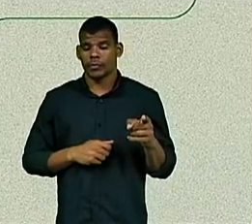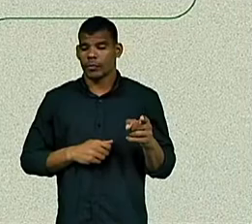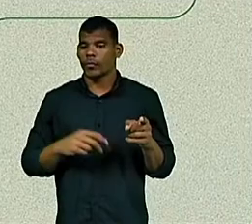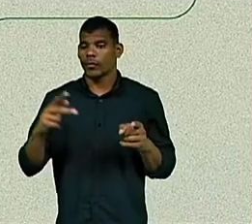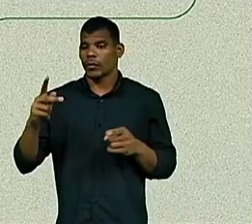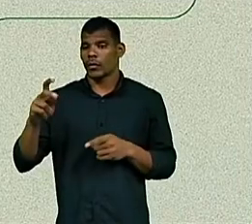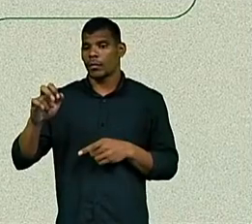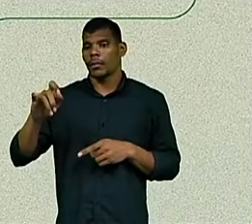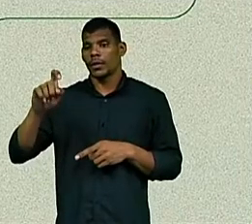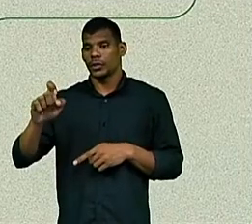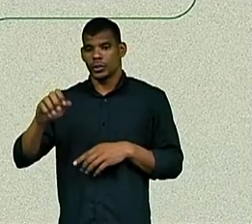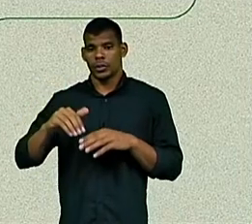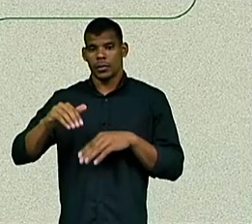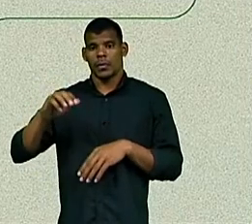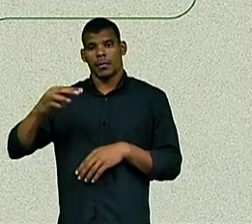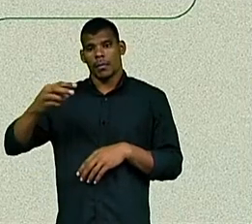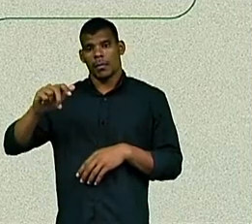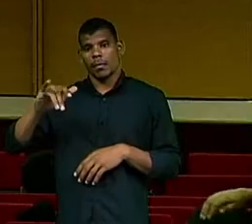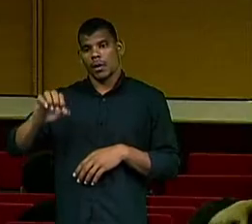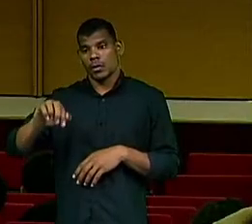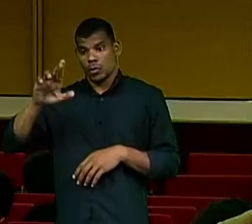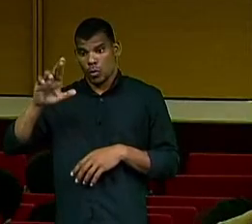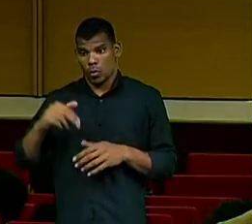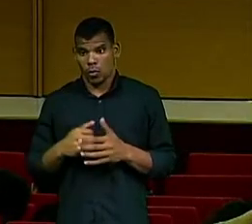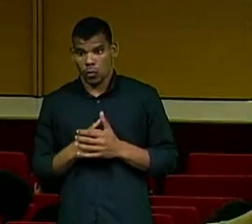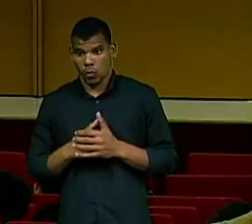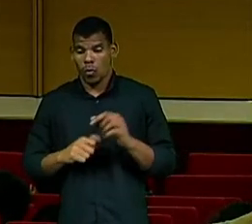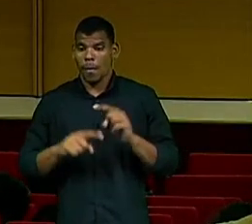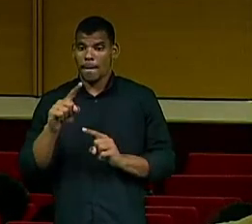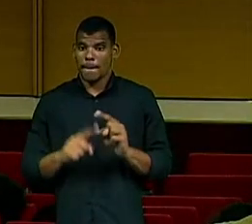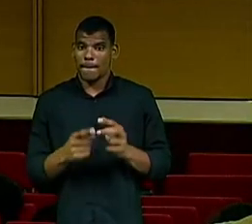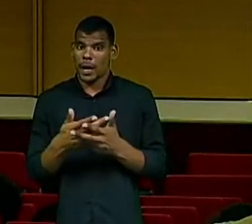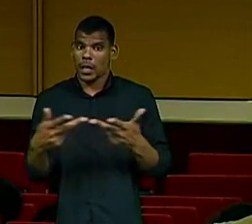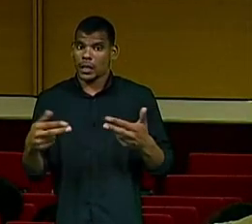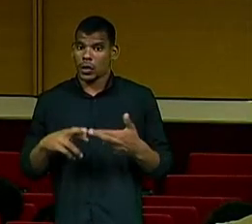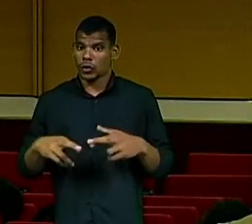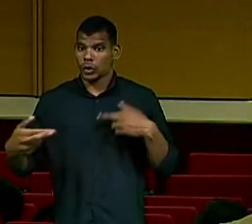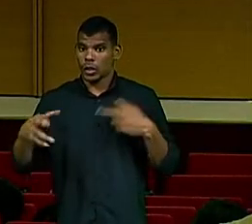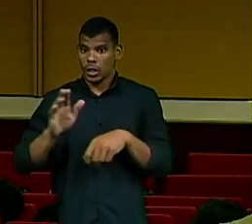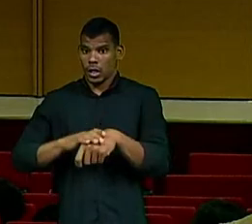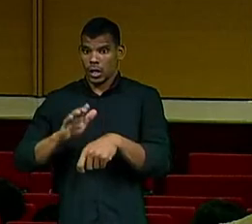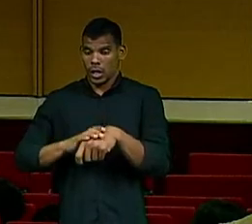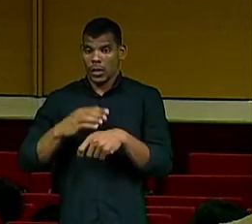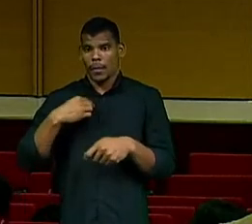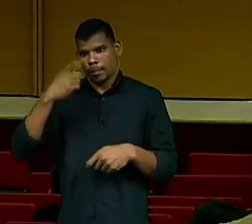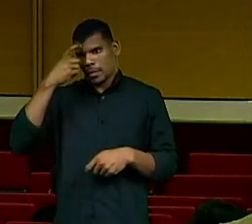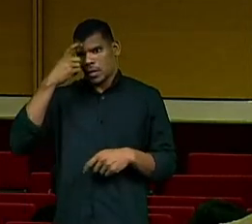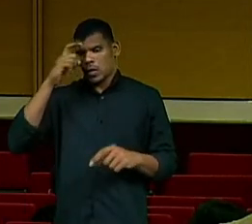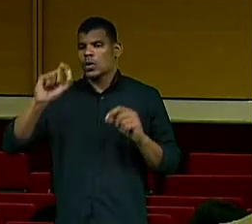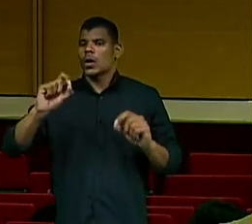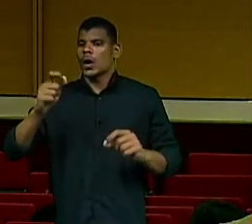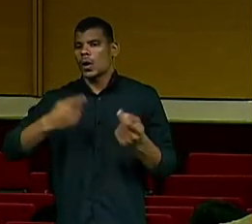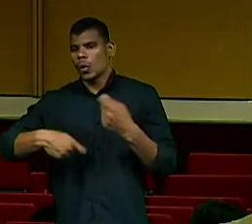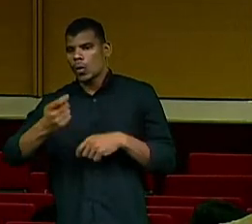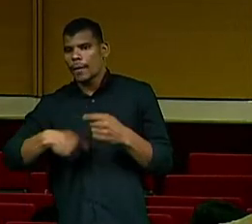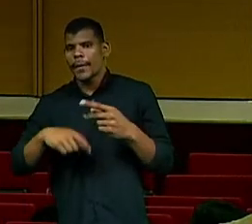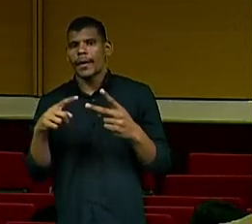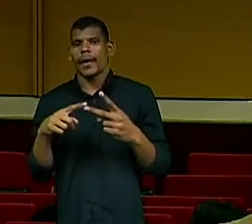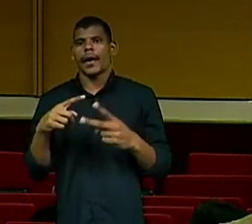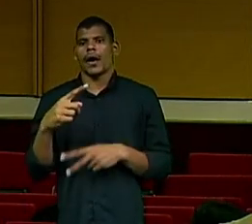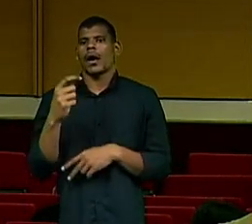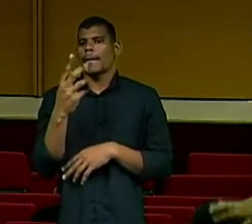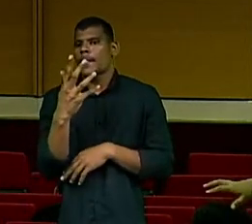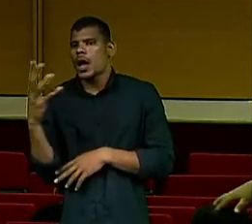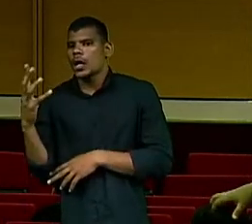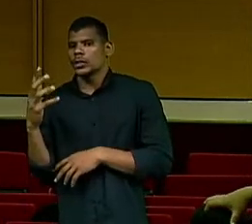a gente começa então a manipular o material genético dos organismos pensando em Economia em meio ambiente em